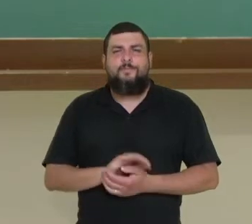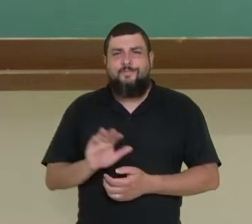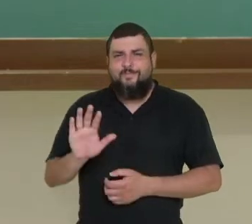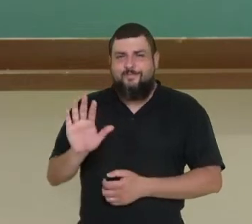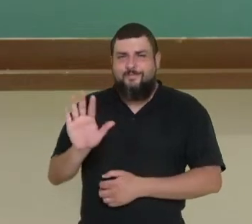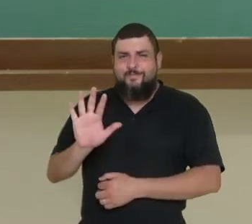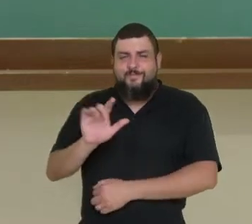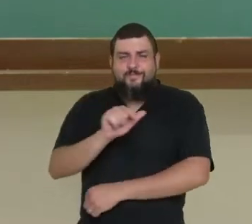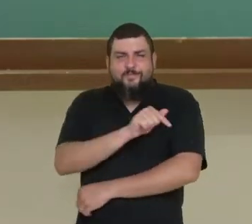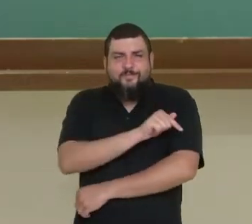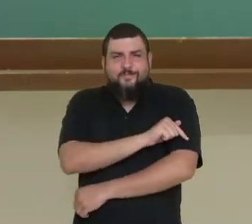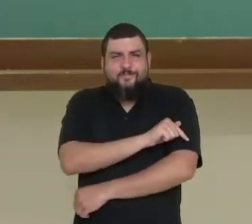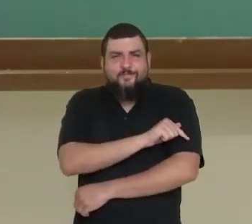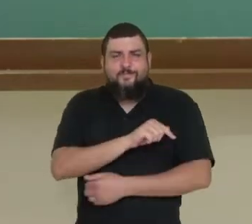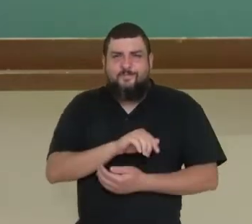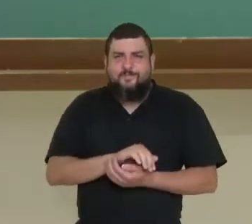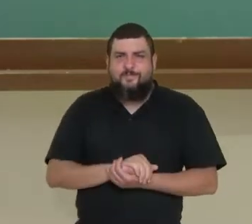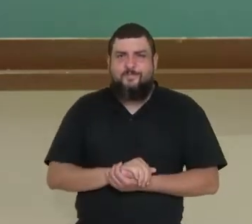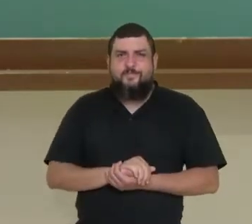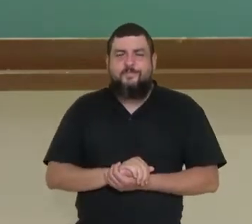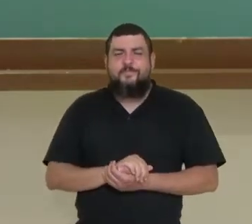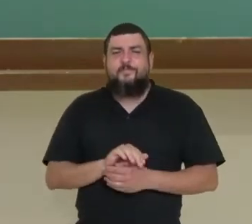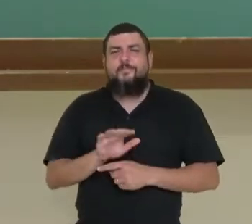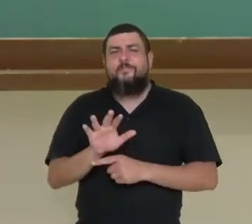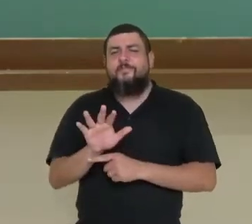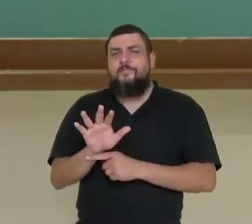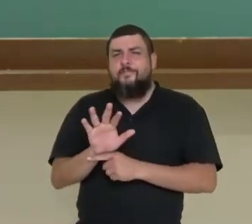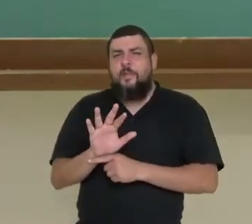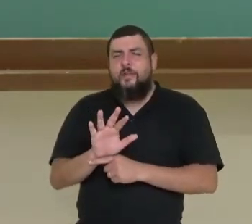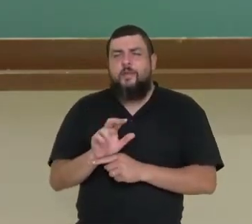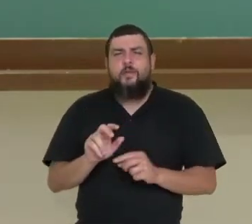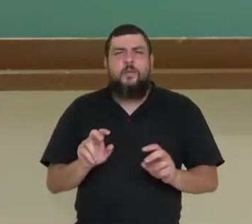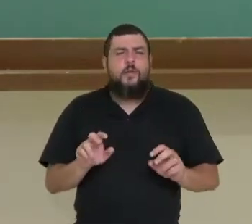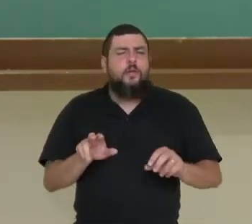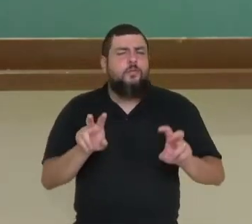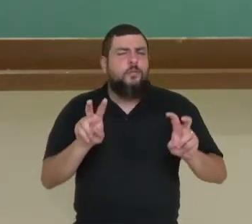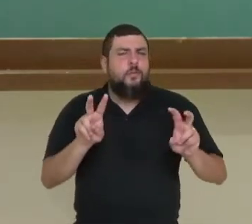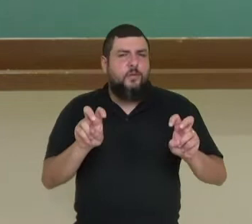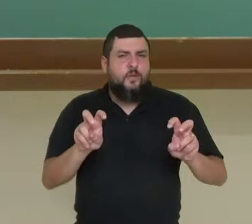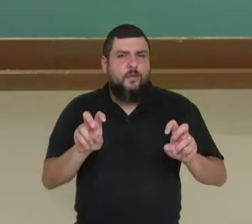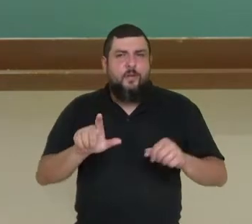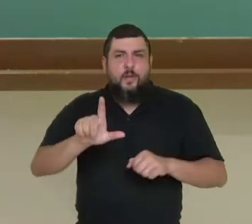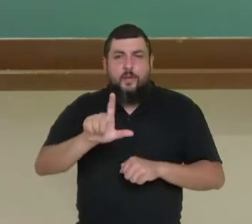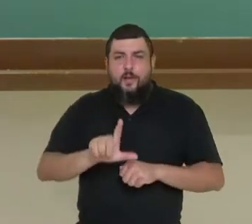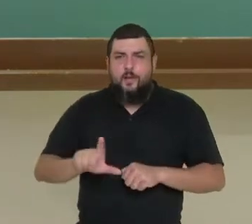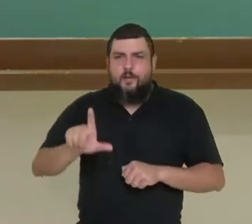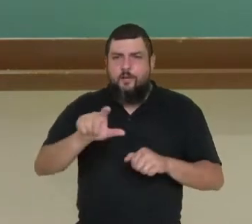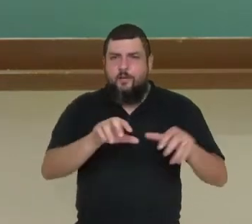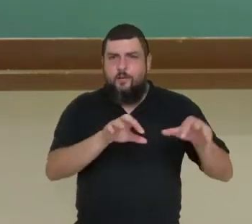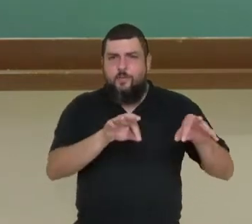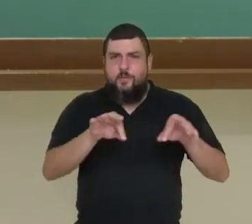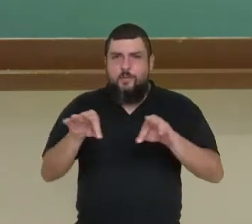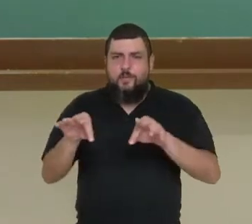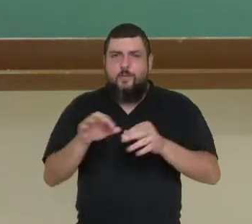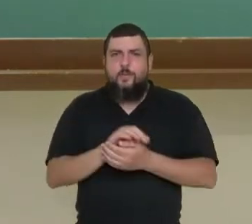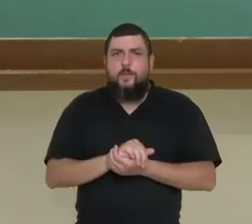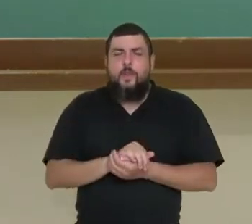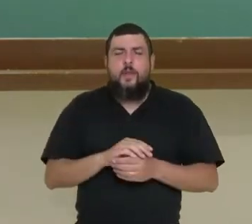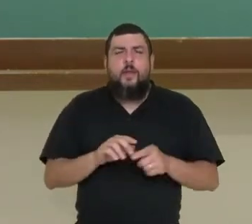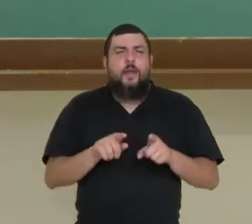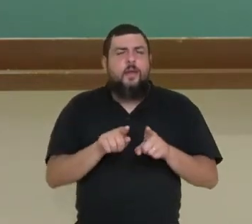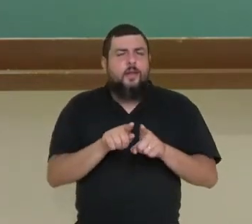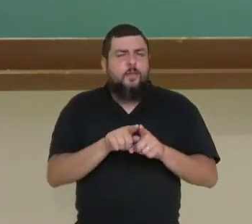Olá, estudantes do 7º ano. Neste vídeo vamos conversar sobre literatura de cordel e vamos propor para vocês